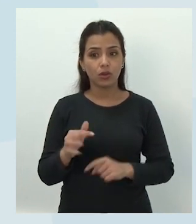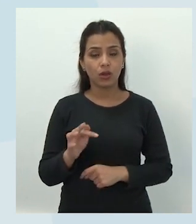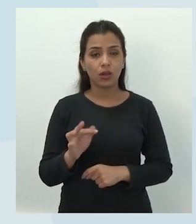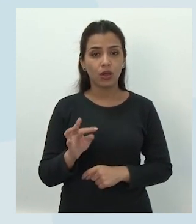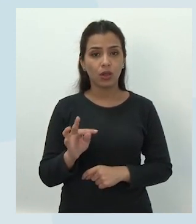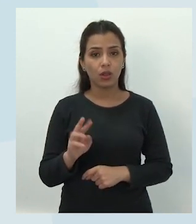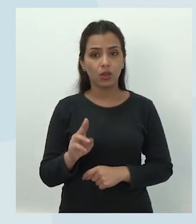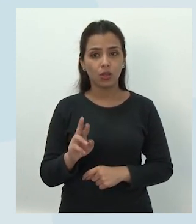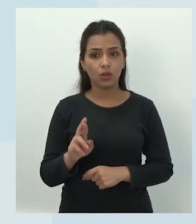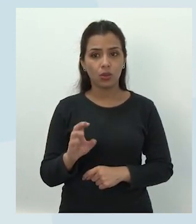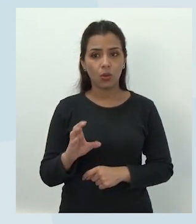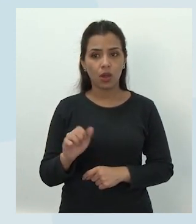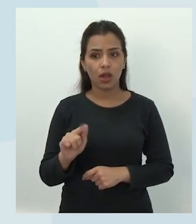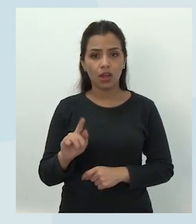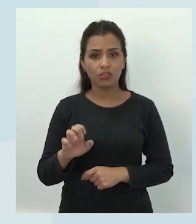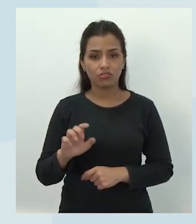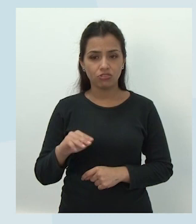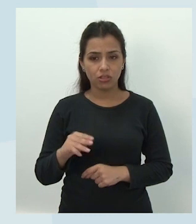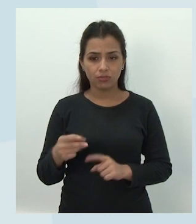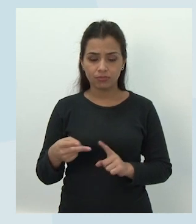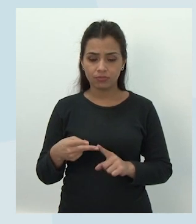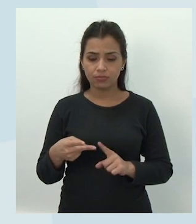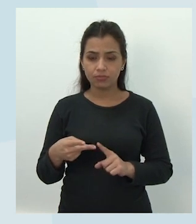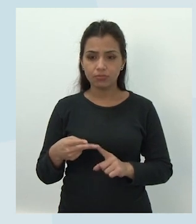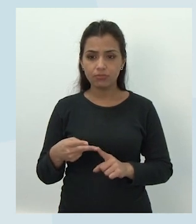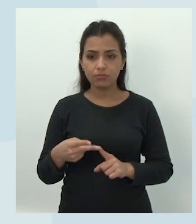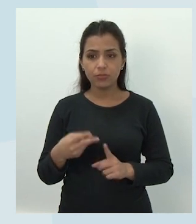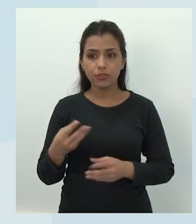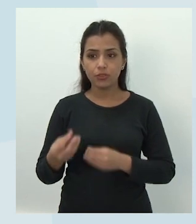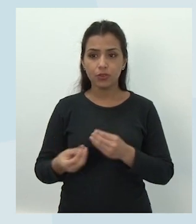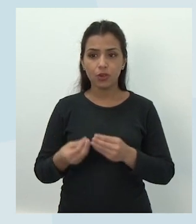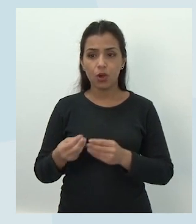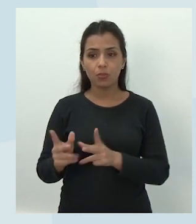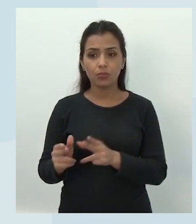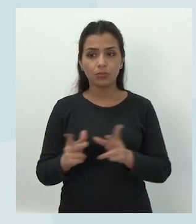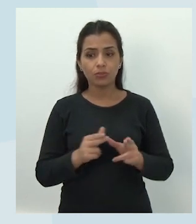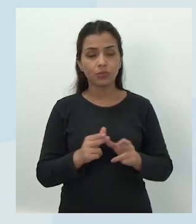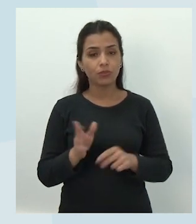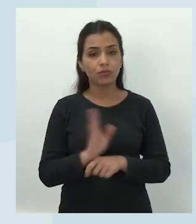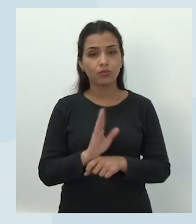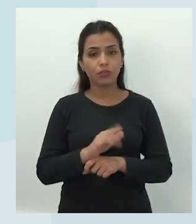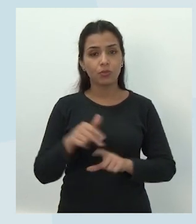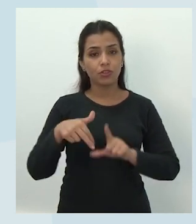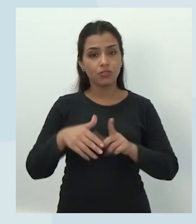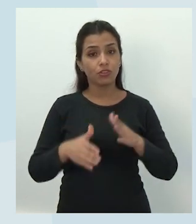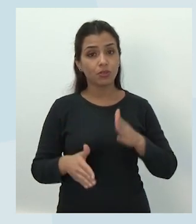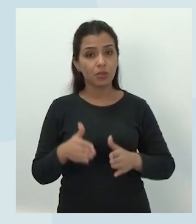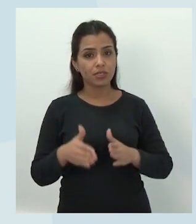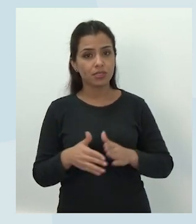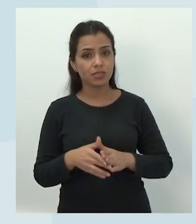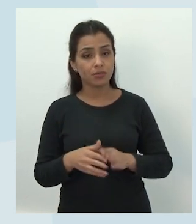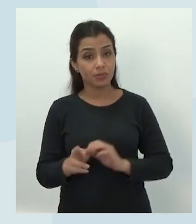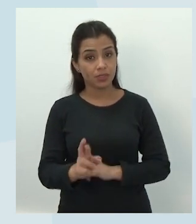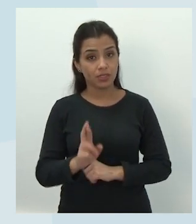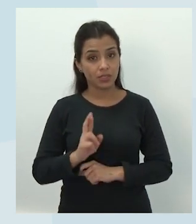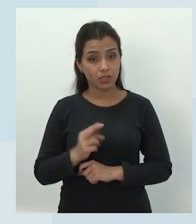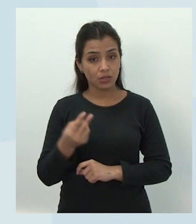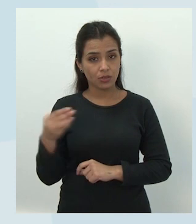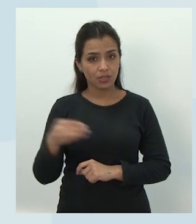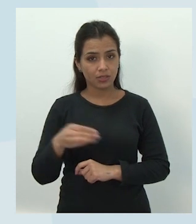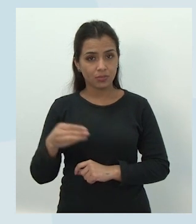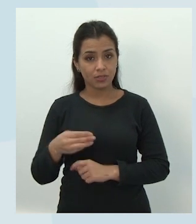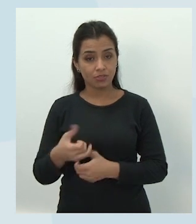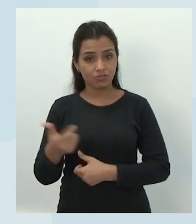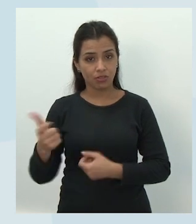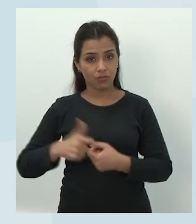linhas cinematográficas? E como vocês acham que se deve roteirizar e produzir um filme de animação? Respondam para nós aqui em 2 minutos, a